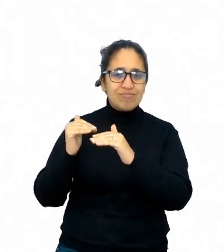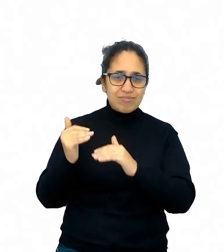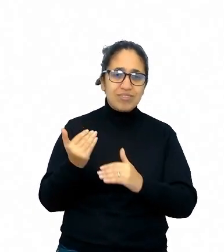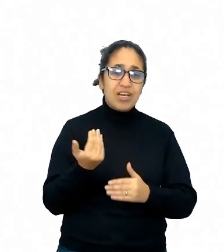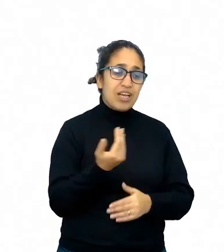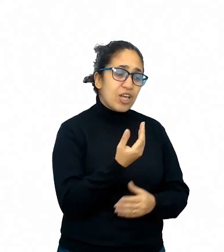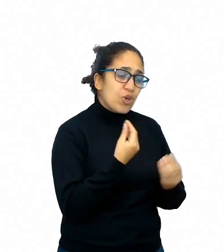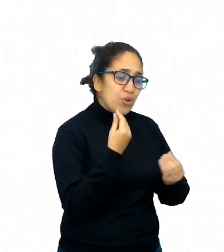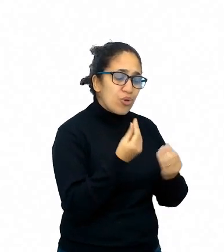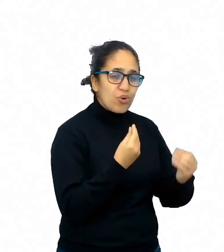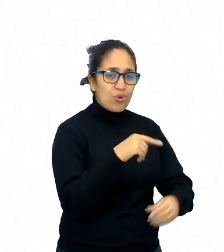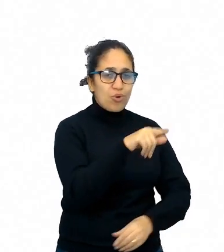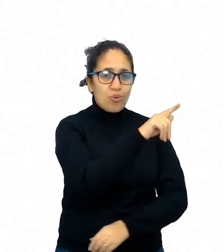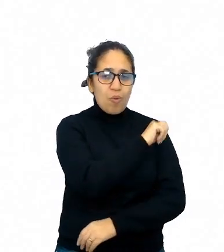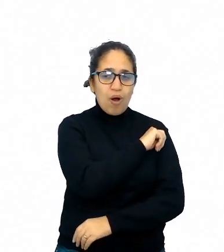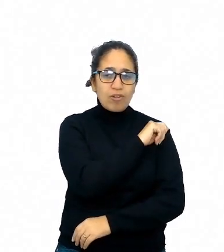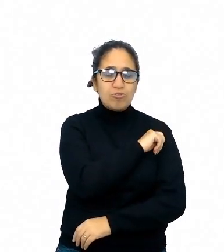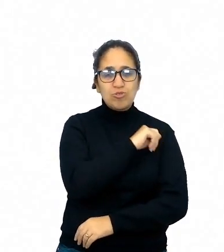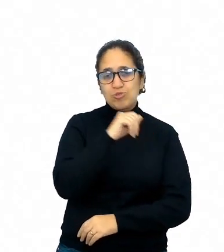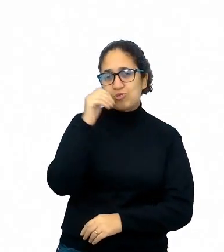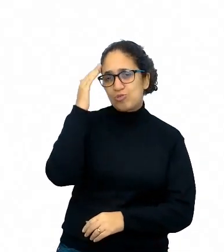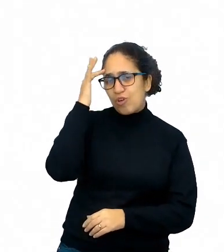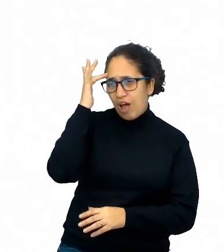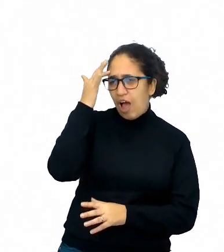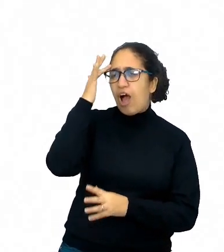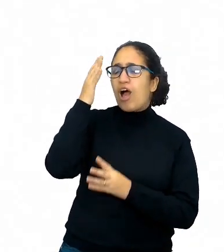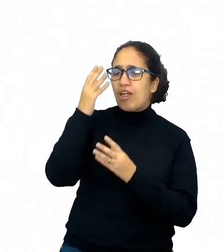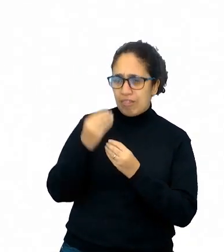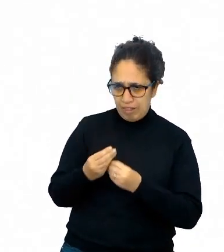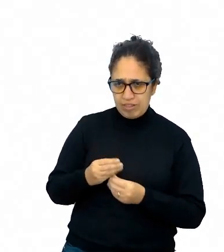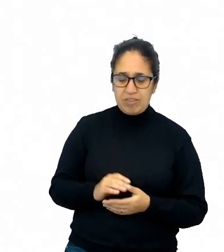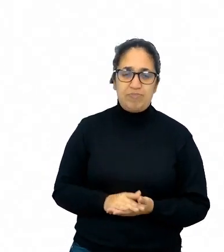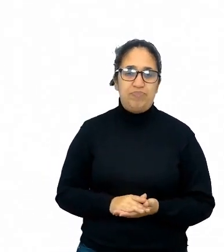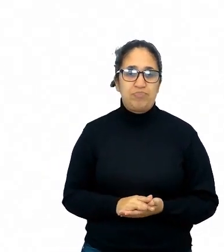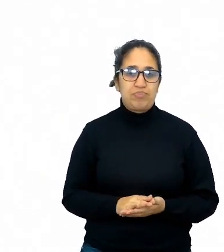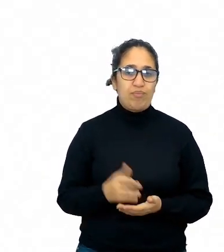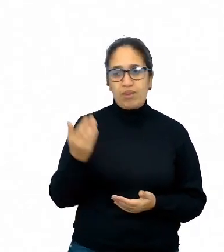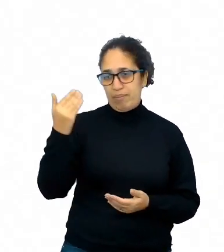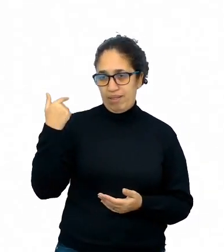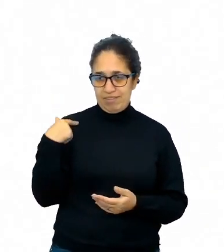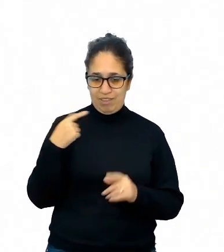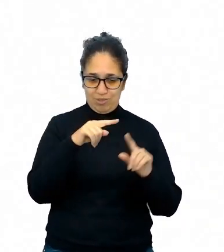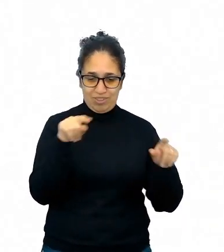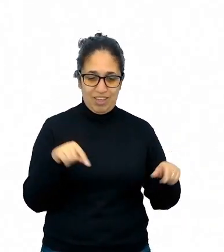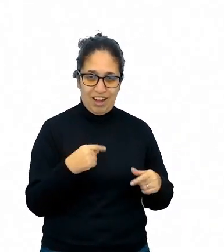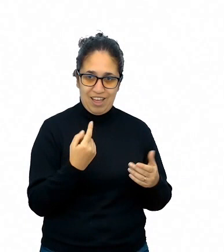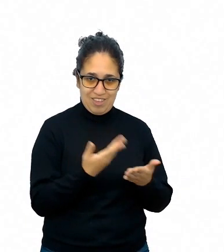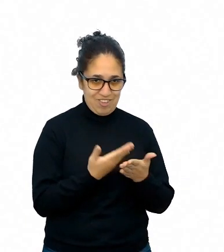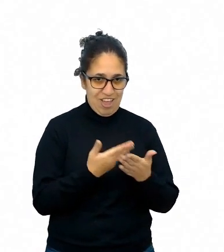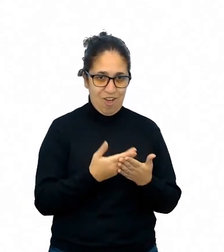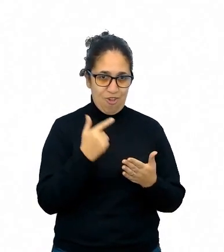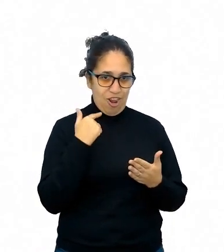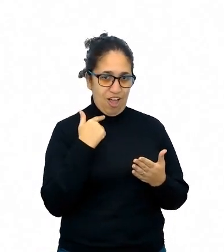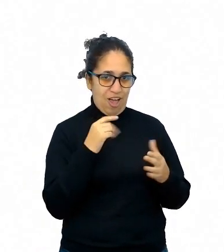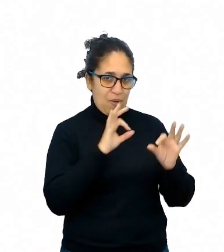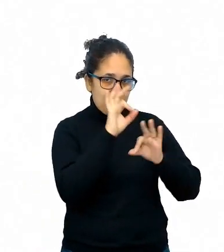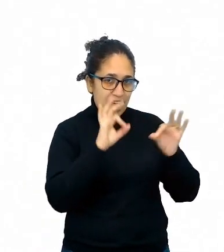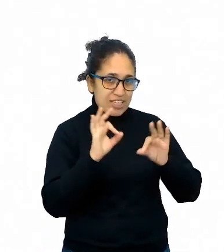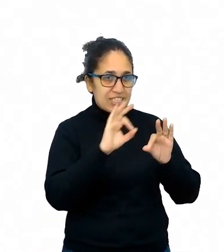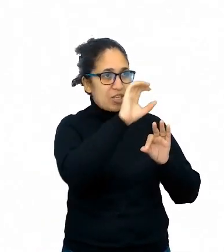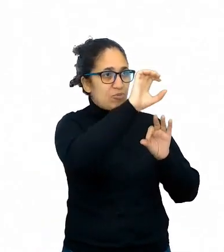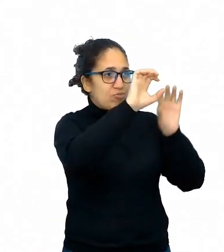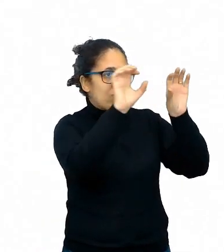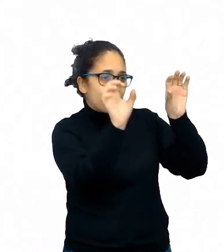isso. Quando eu estava em sala de aula, né, eu nunca fiz um fluxograma em sala de aula, mas eu mostrava passo